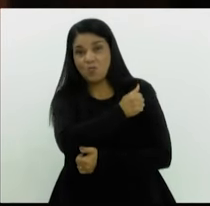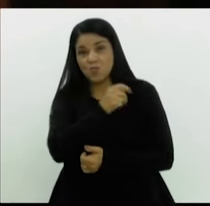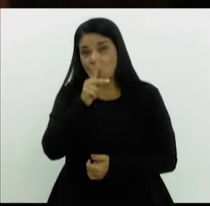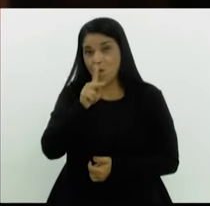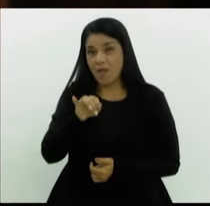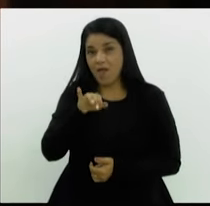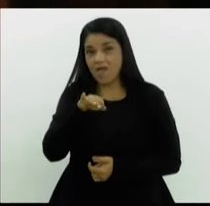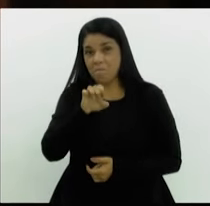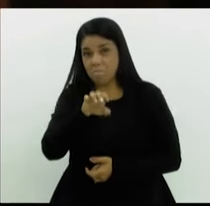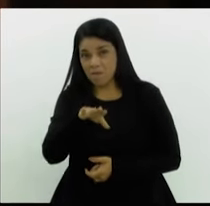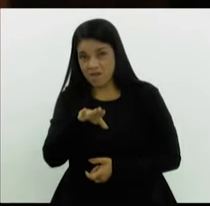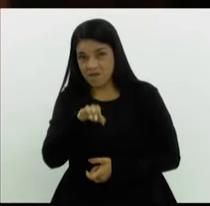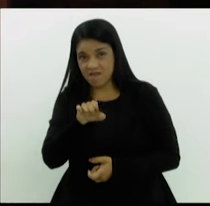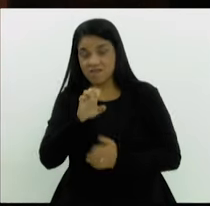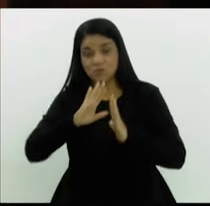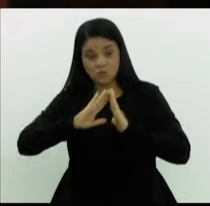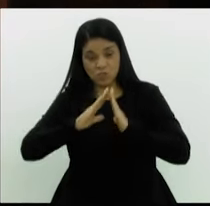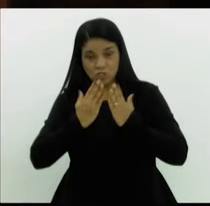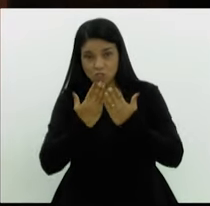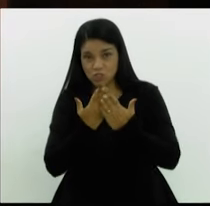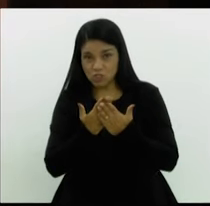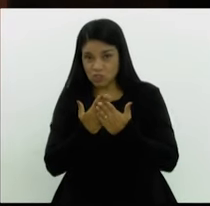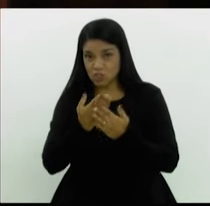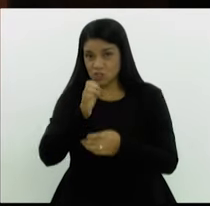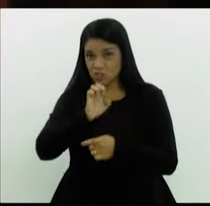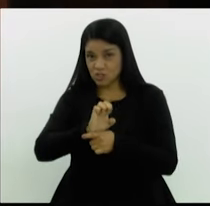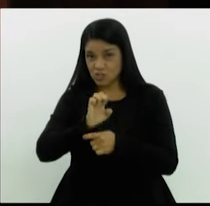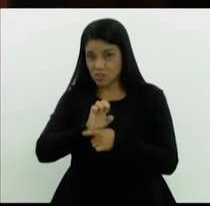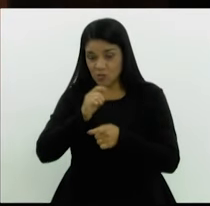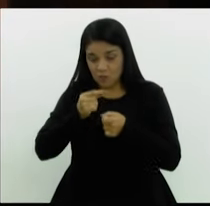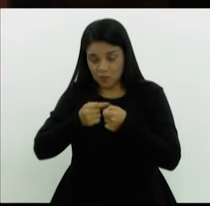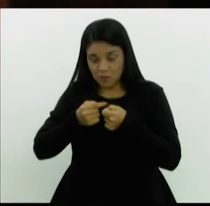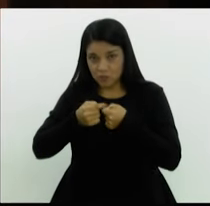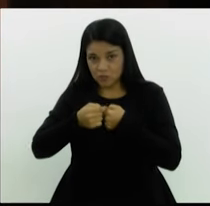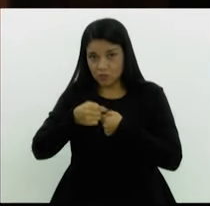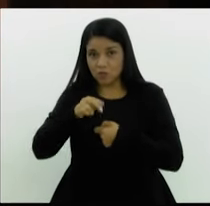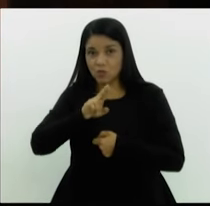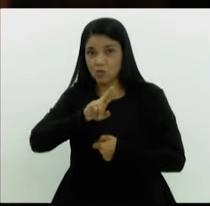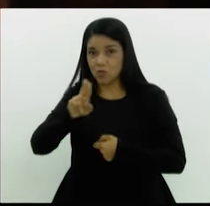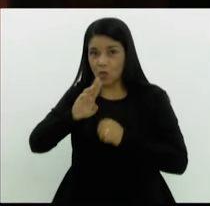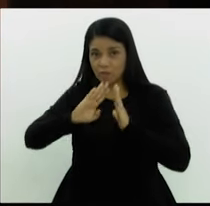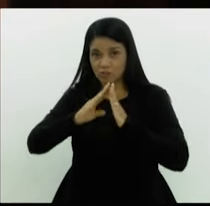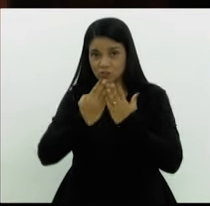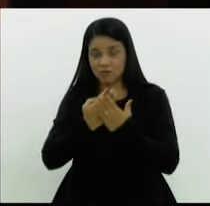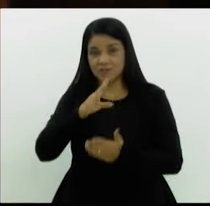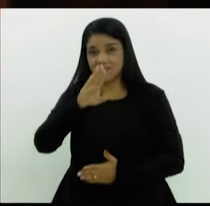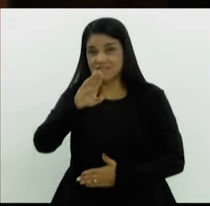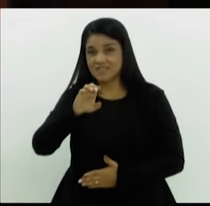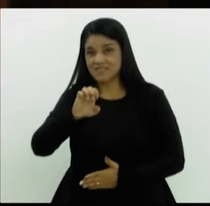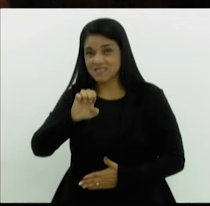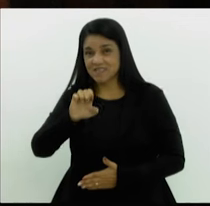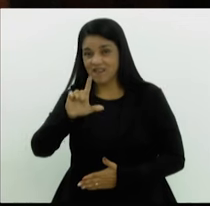de uma escola estadual específica do meu município, chamada CELAM, e que